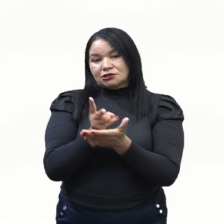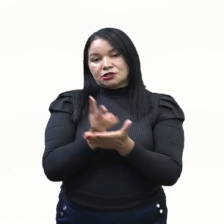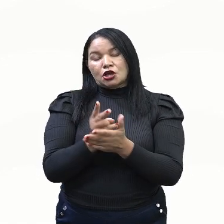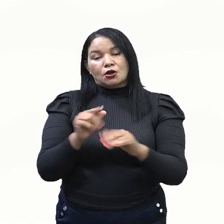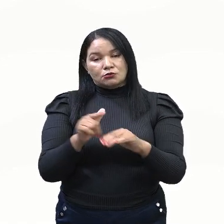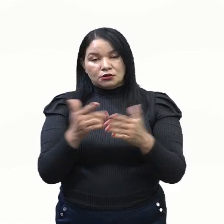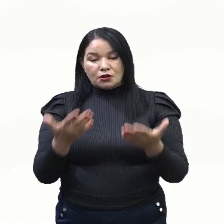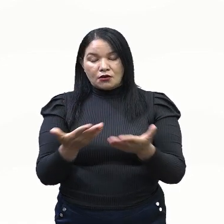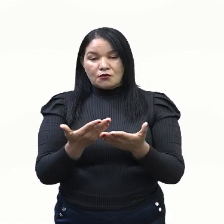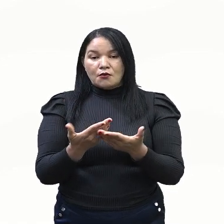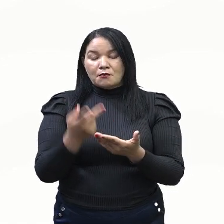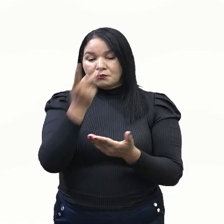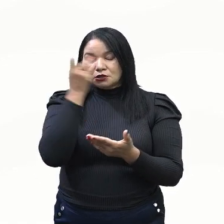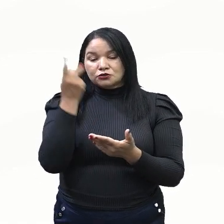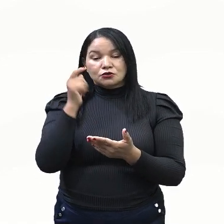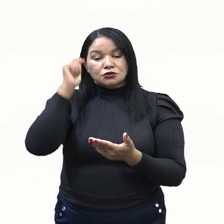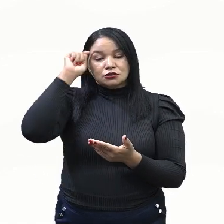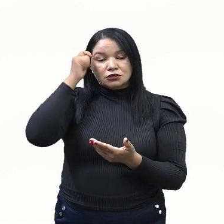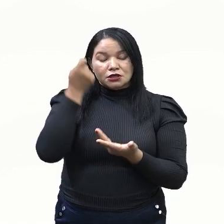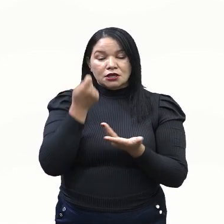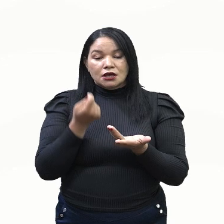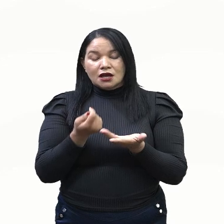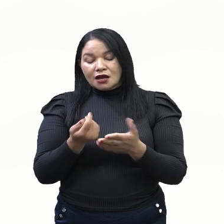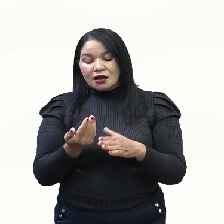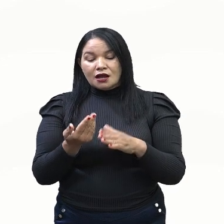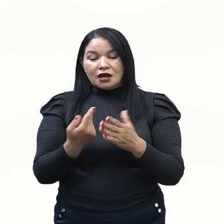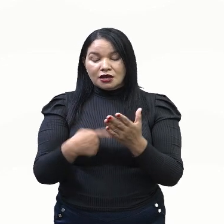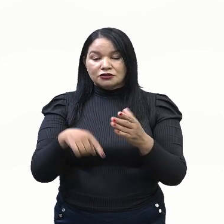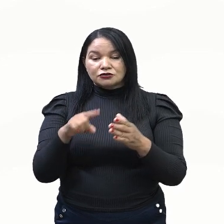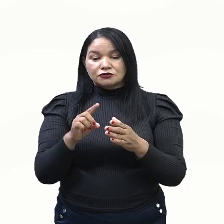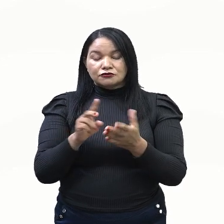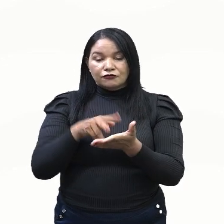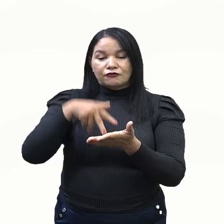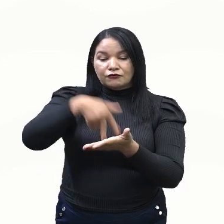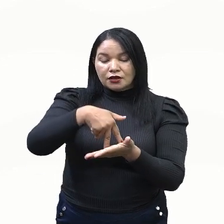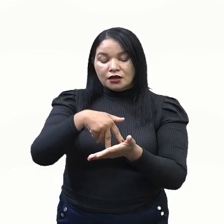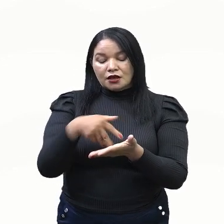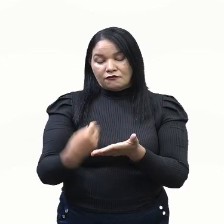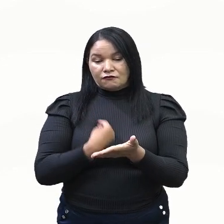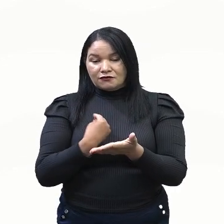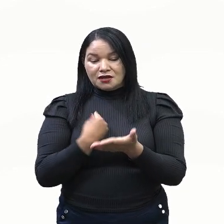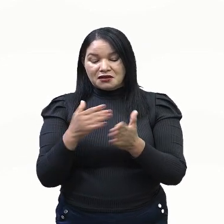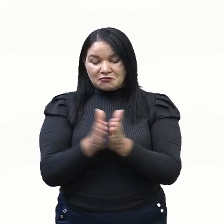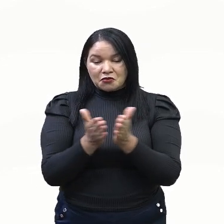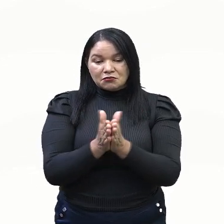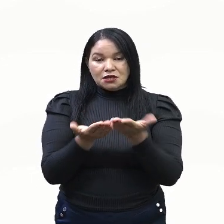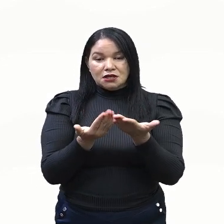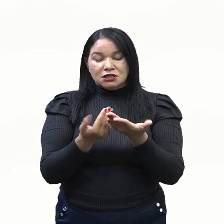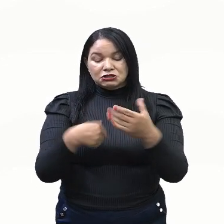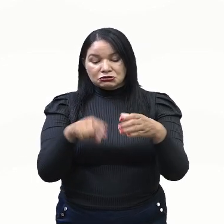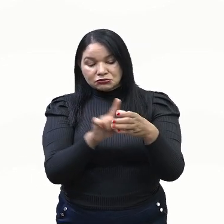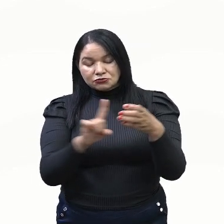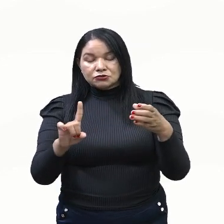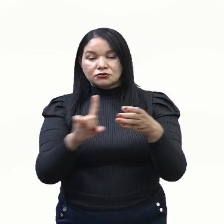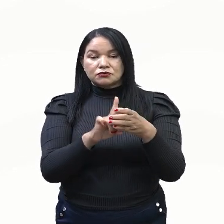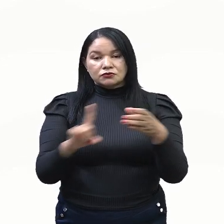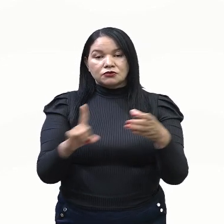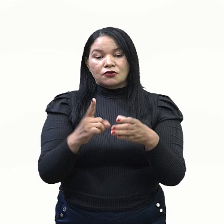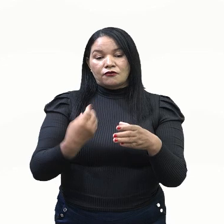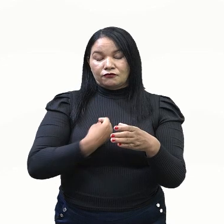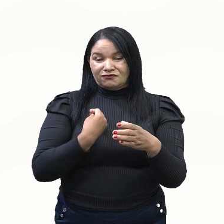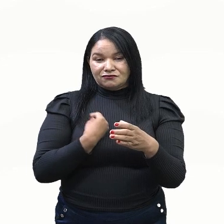estão ali inseridos nesse contexto aí de viver na pobreza, na exclusão, em situações ali